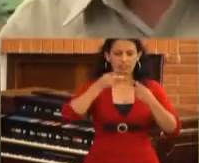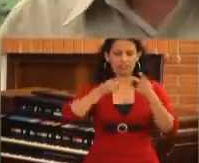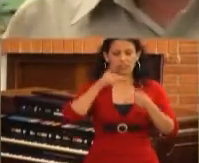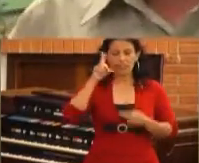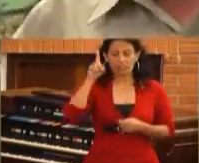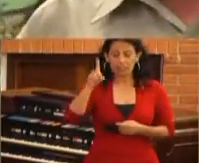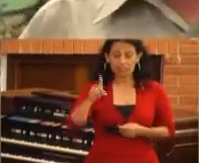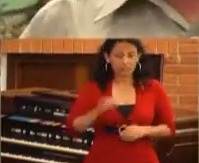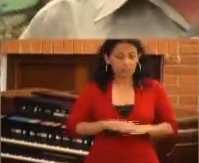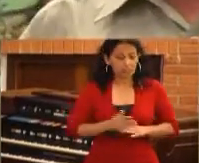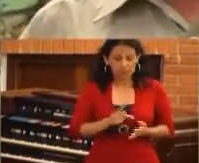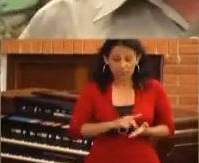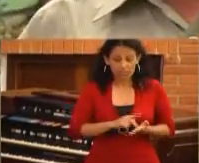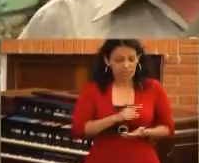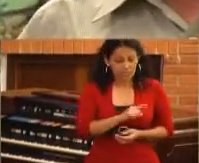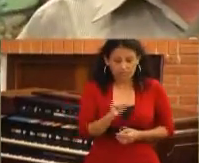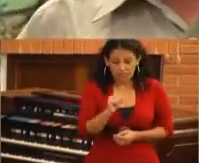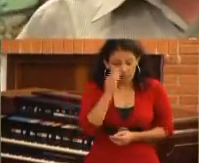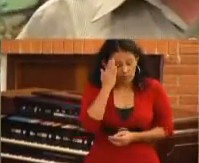explicar.